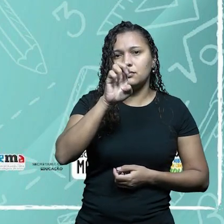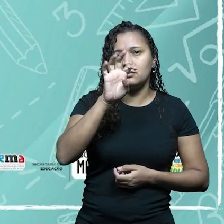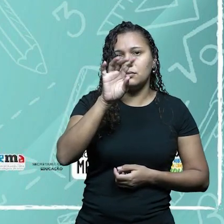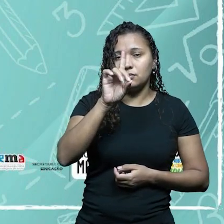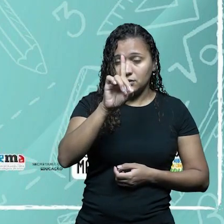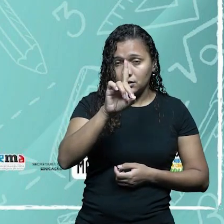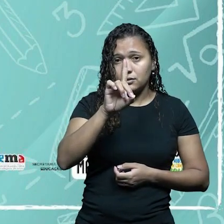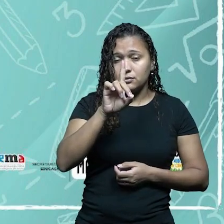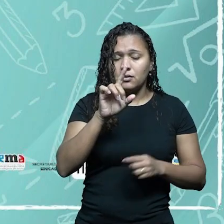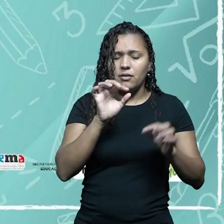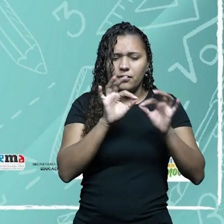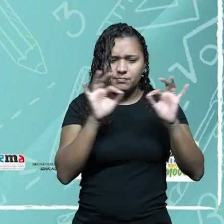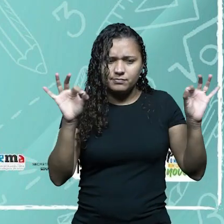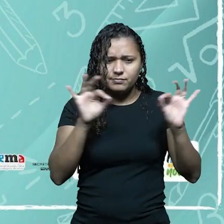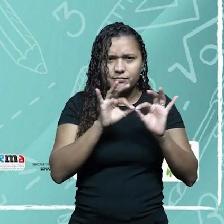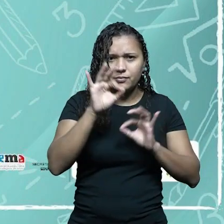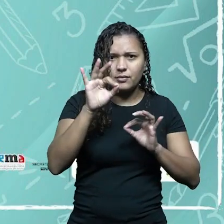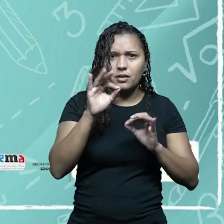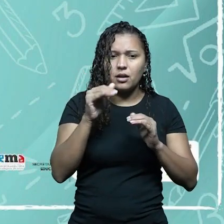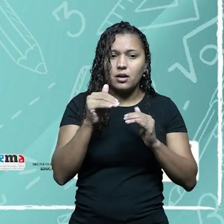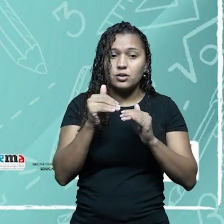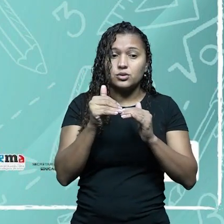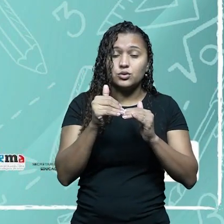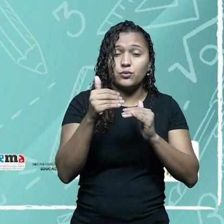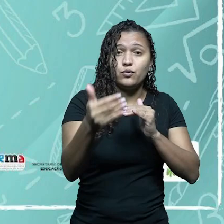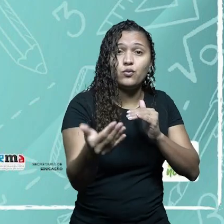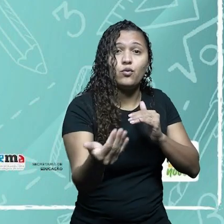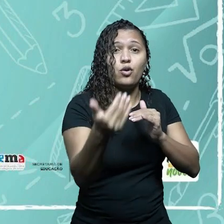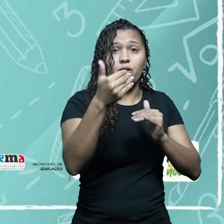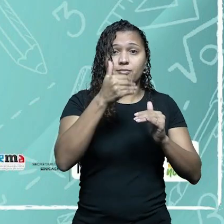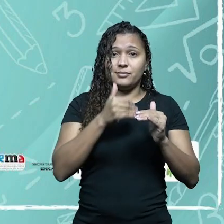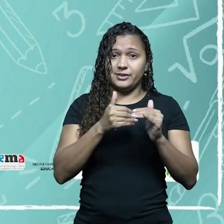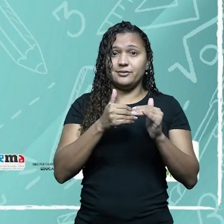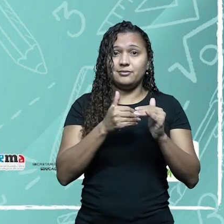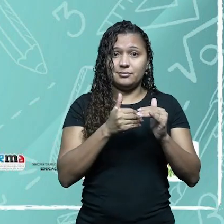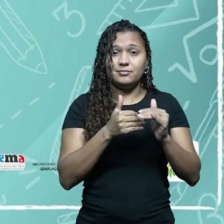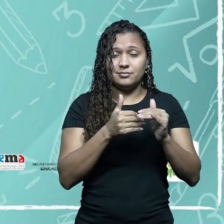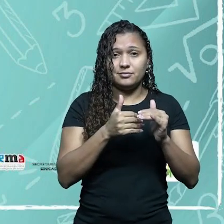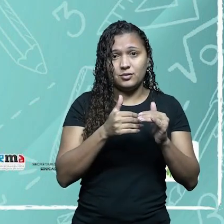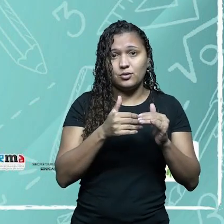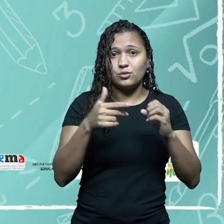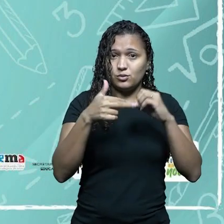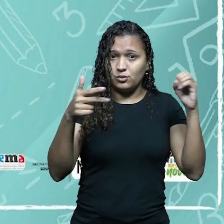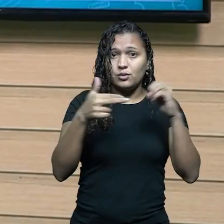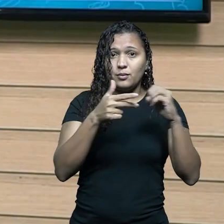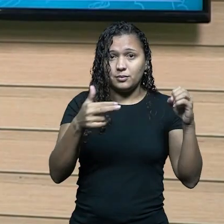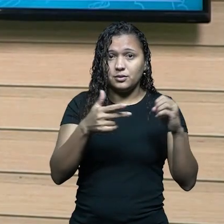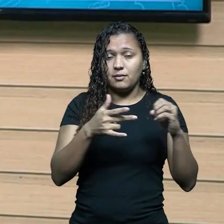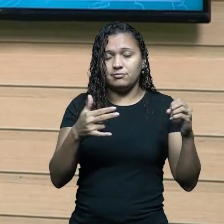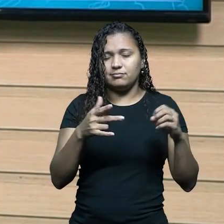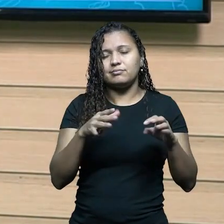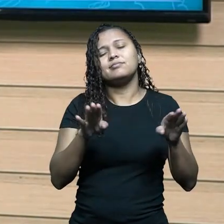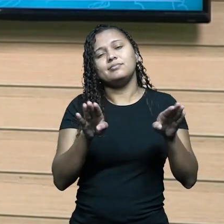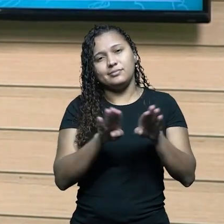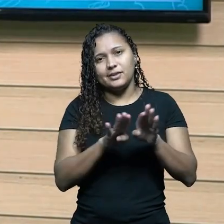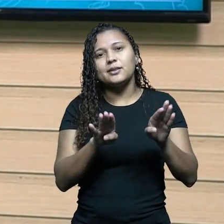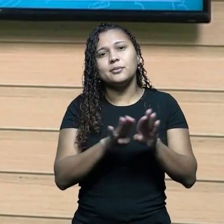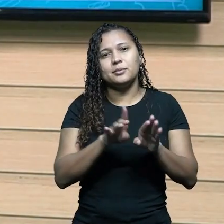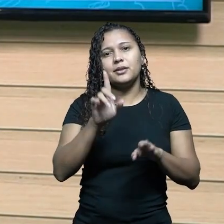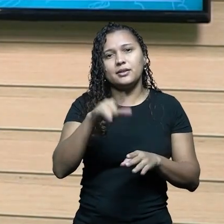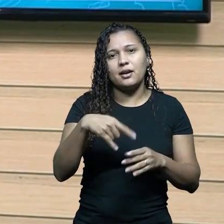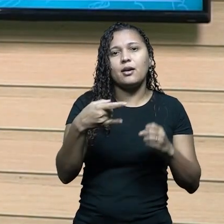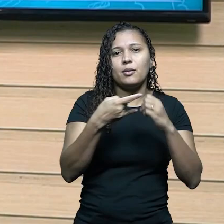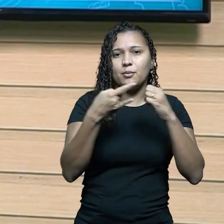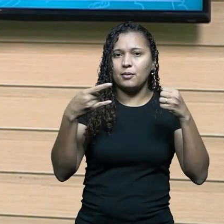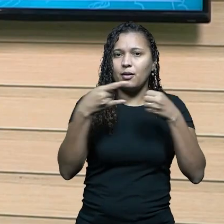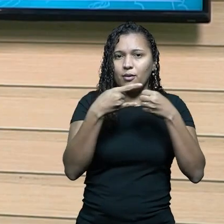forma escalonada, de fora para dentro, os objetos selecionados. Então aqui